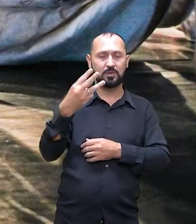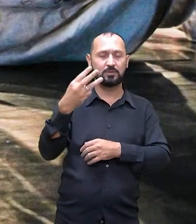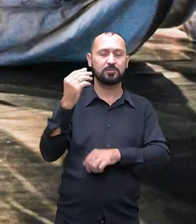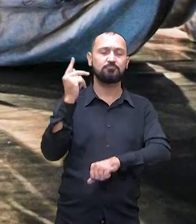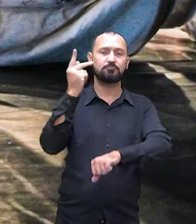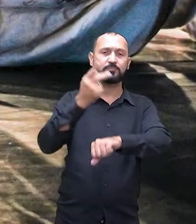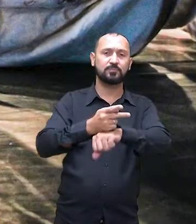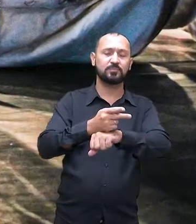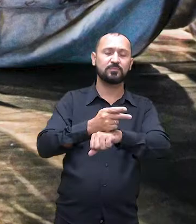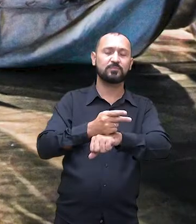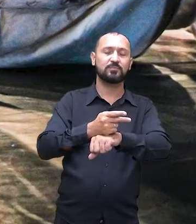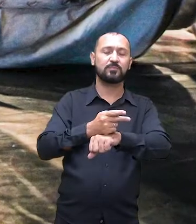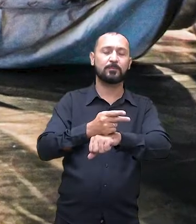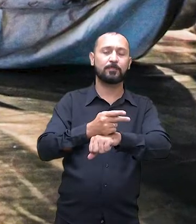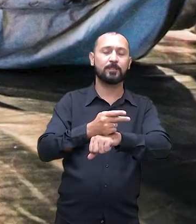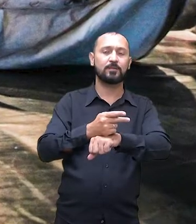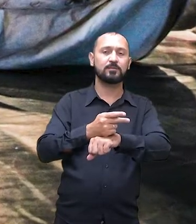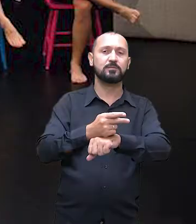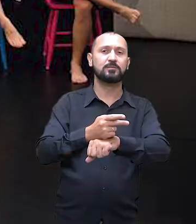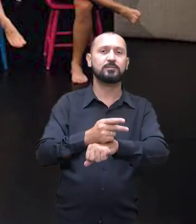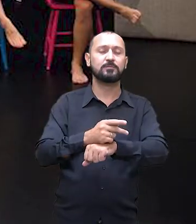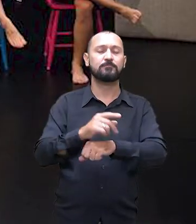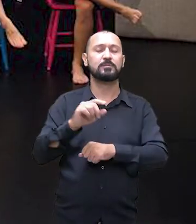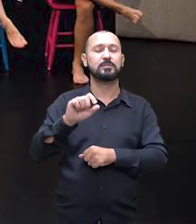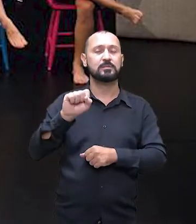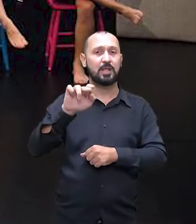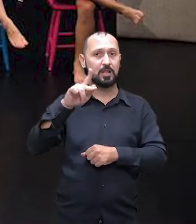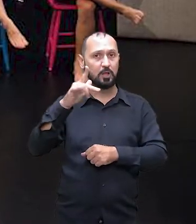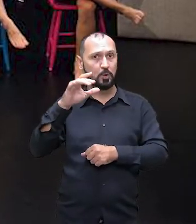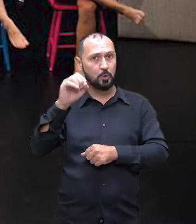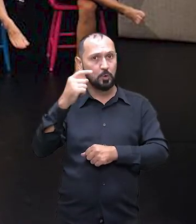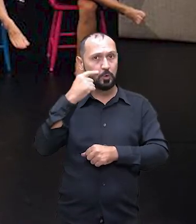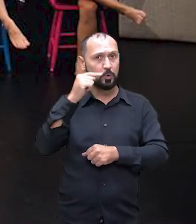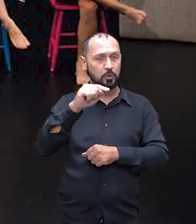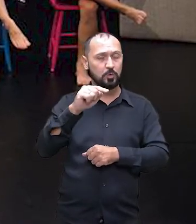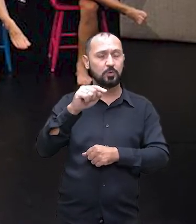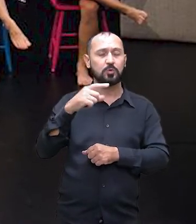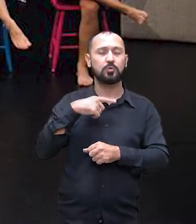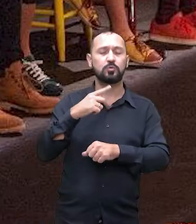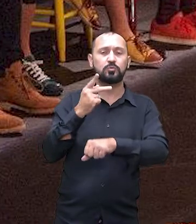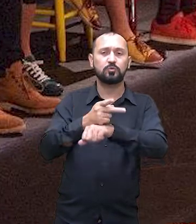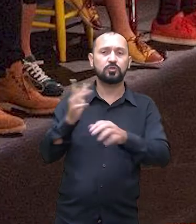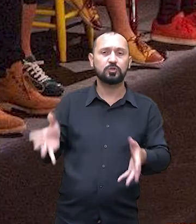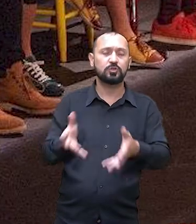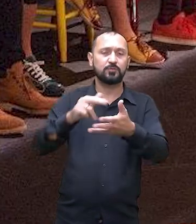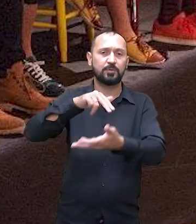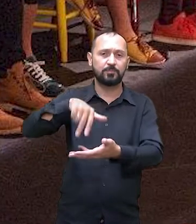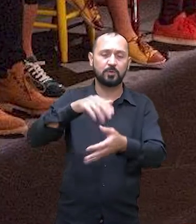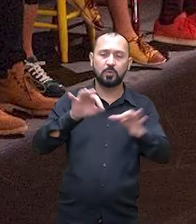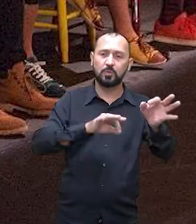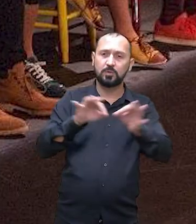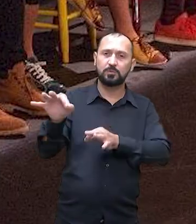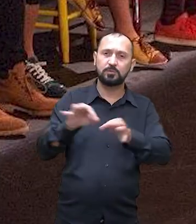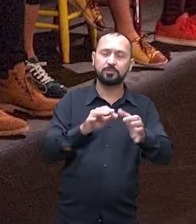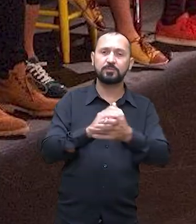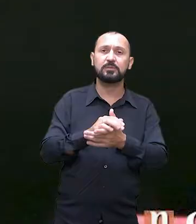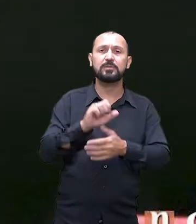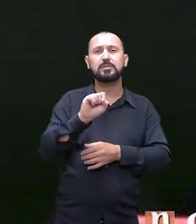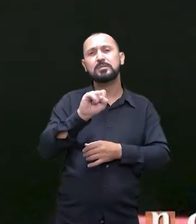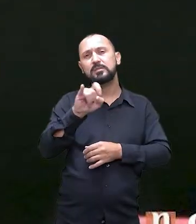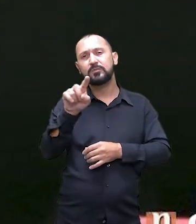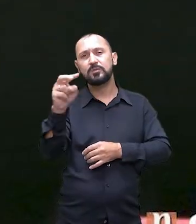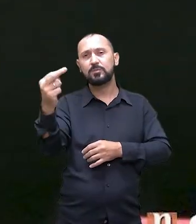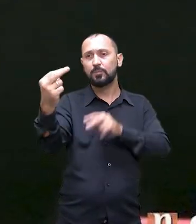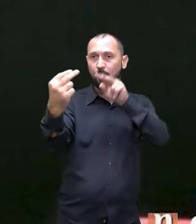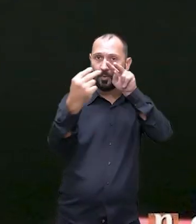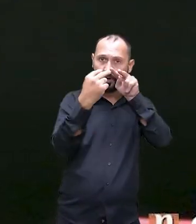Olhasse nos Olhos. Em cena se apresentaram 8 bailarinos, entre eles profissionais da ginga e convidados especiais